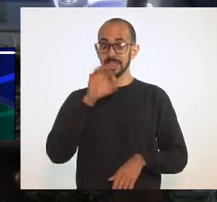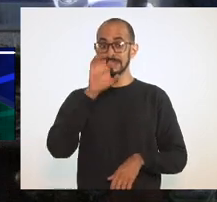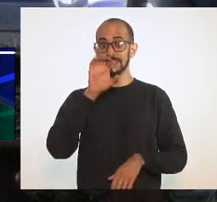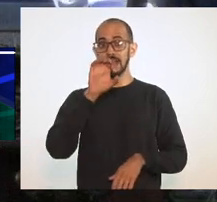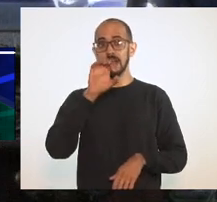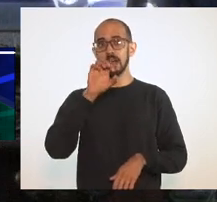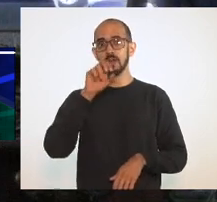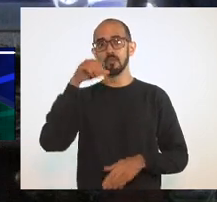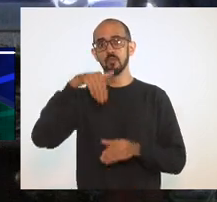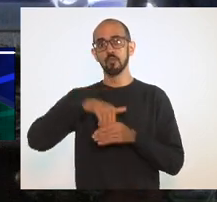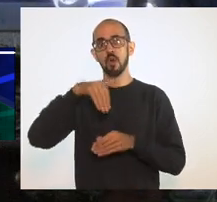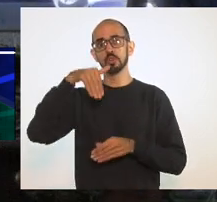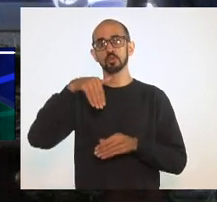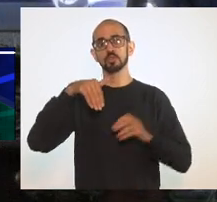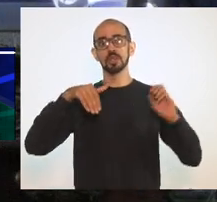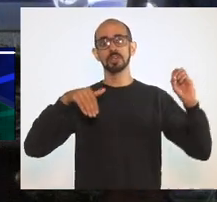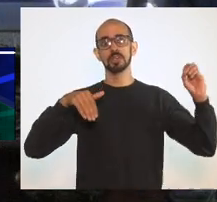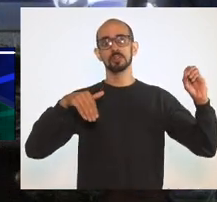zero.